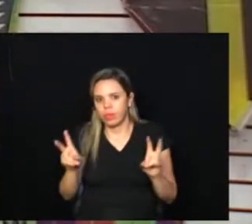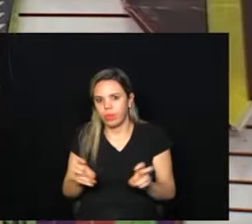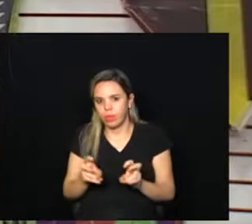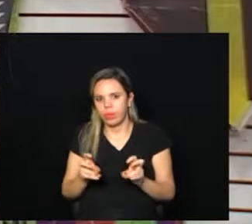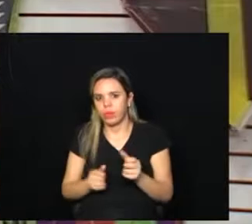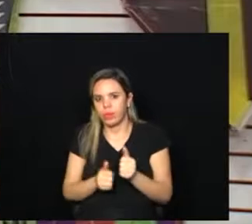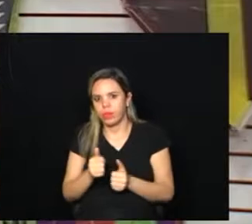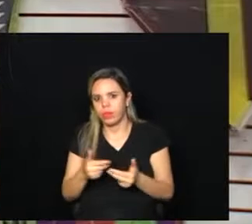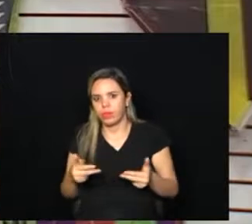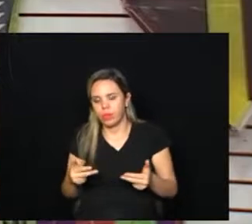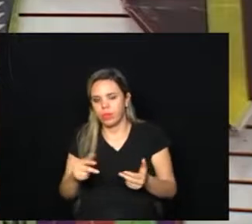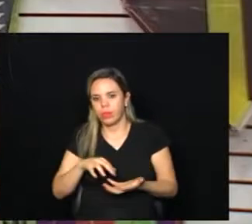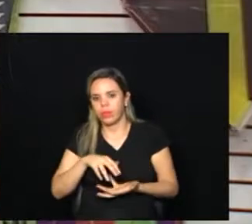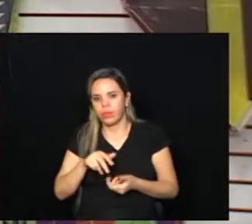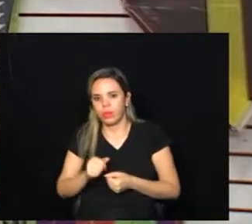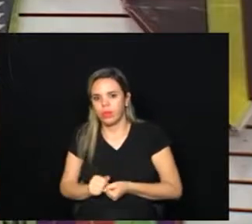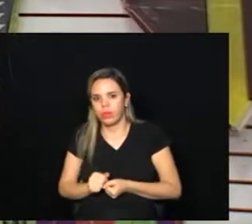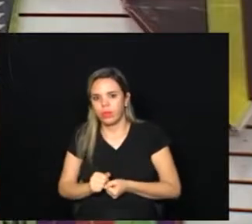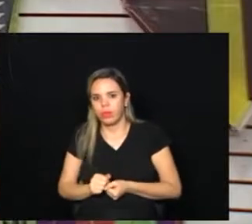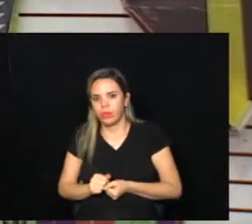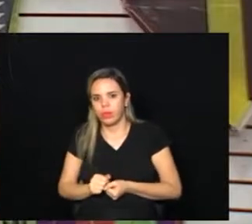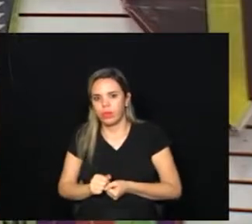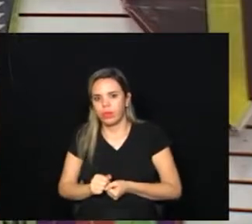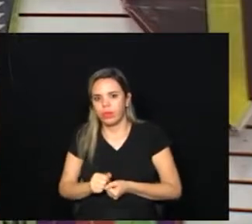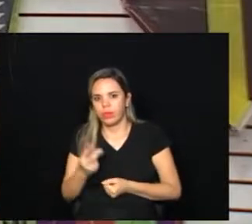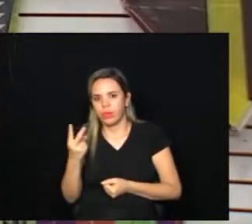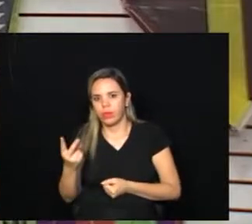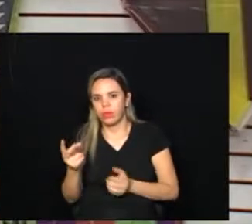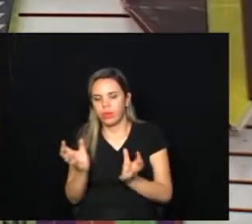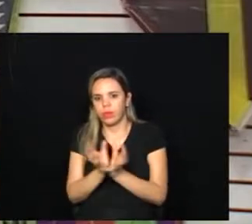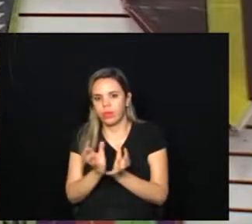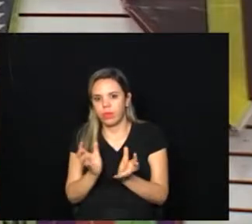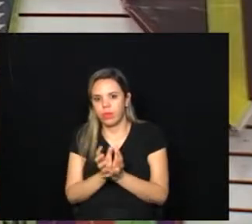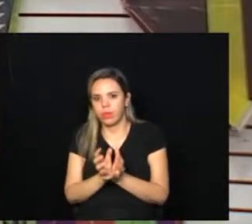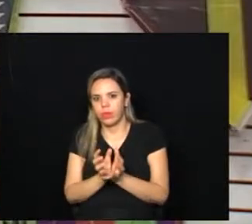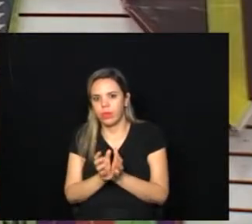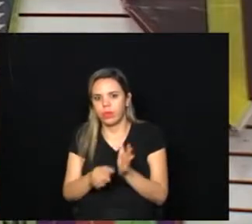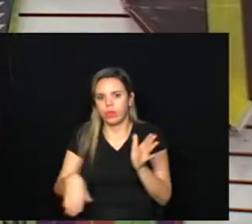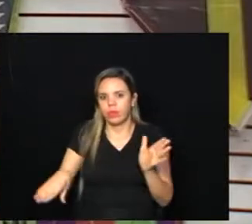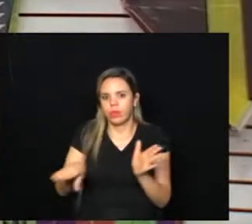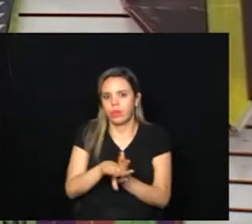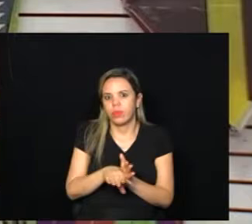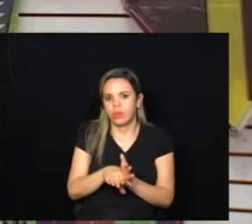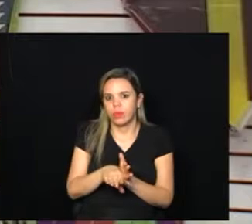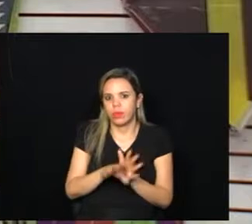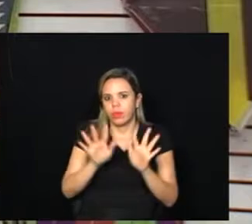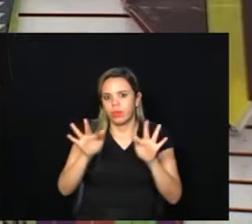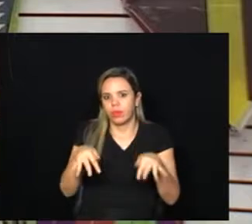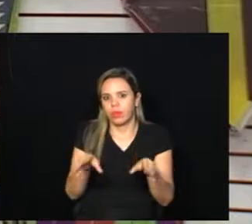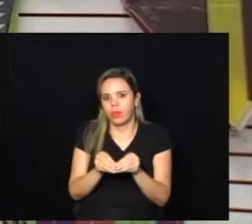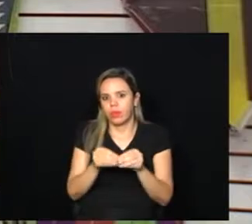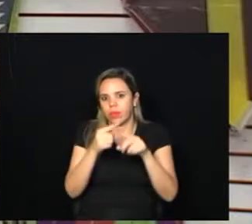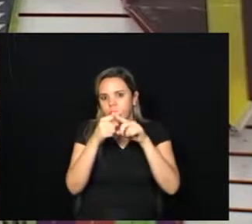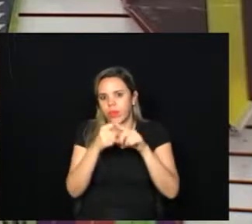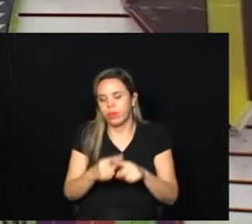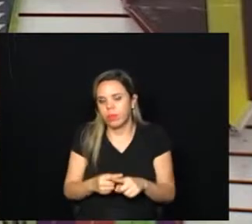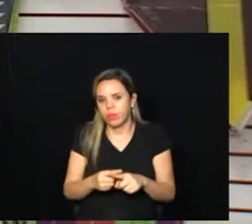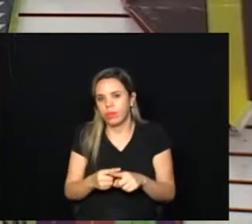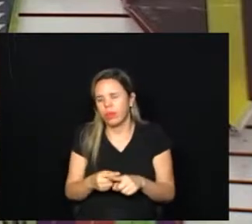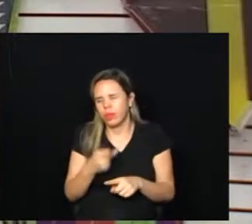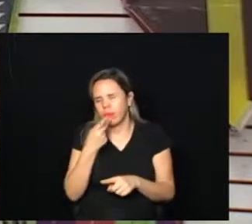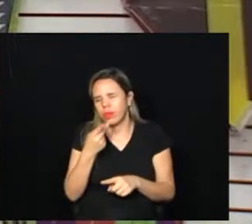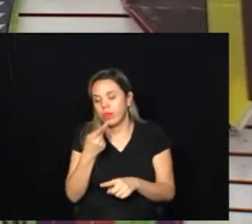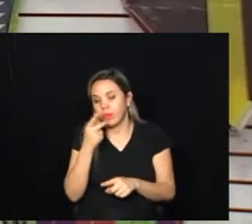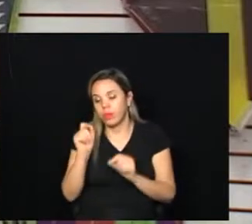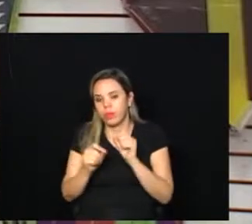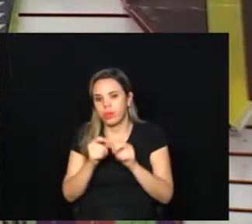deste jogão de bola, duas grandes equipes, não é? Que chegaram aí à final do campeonato. A gente vai falar